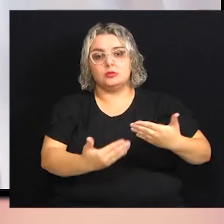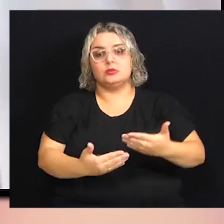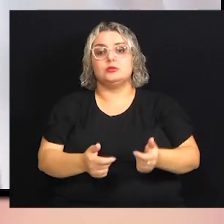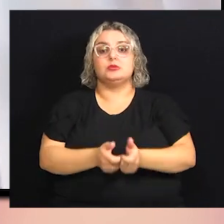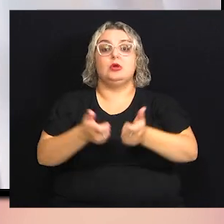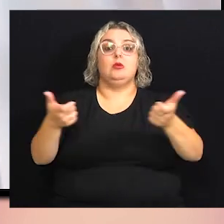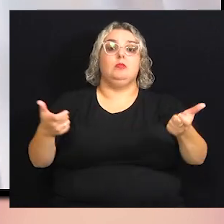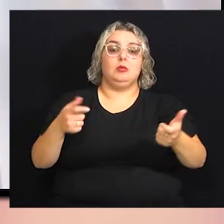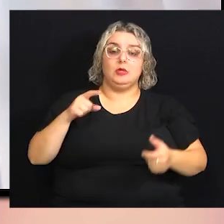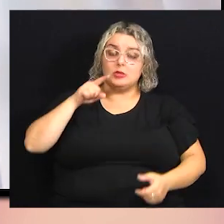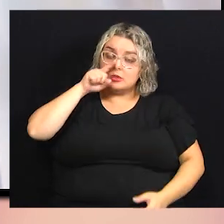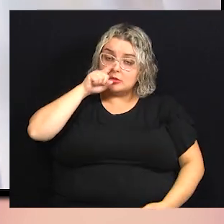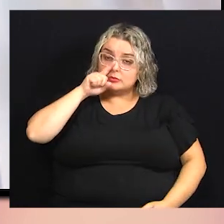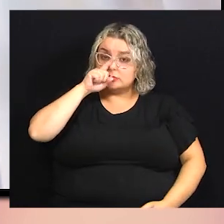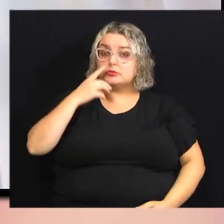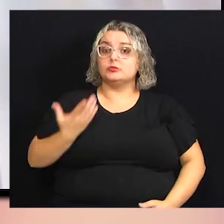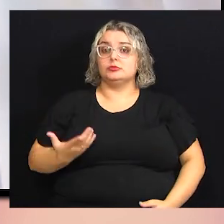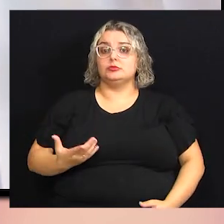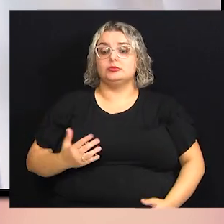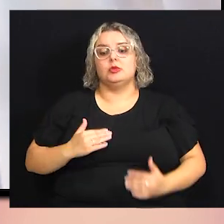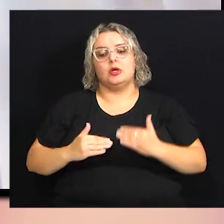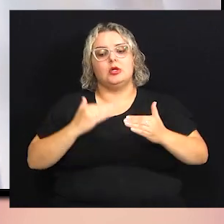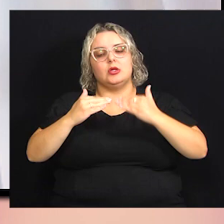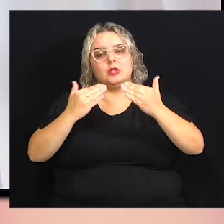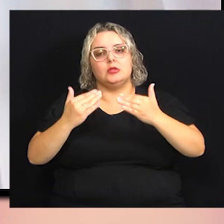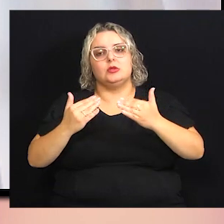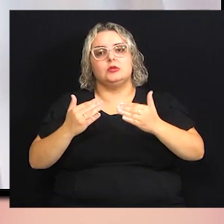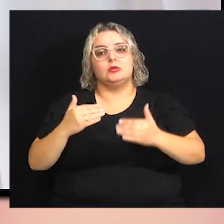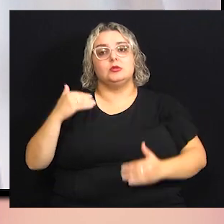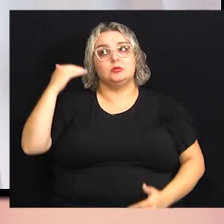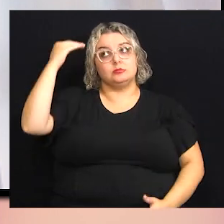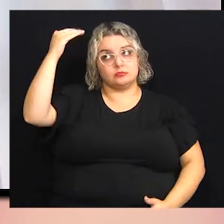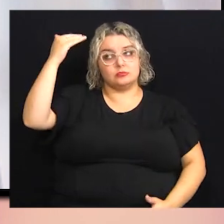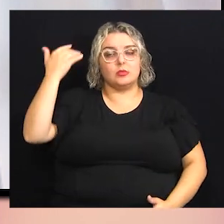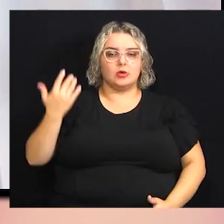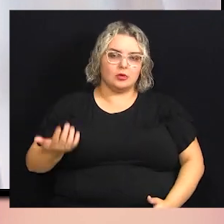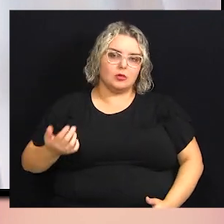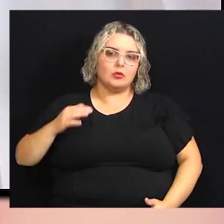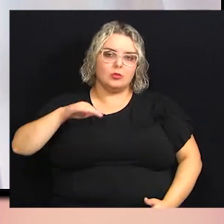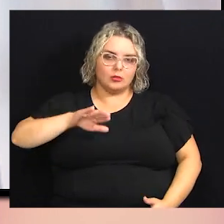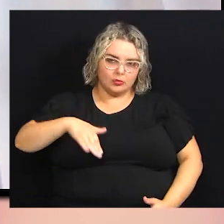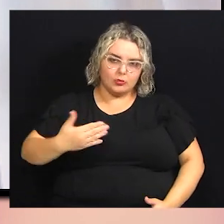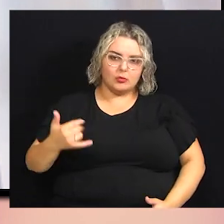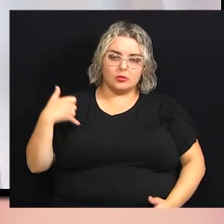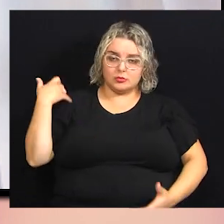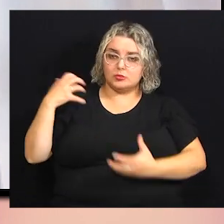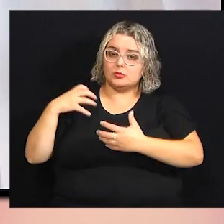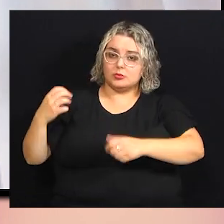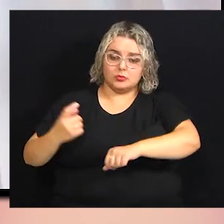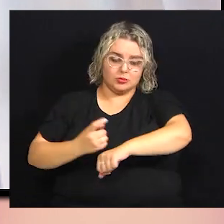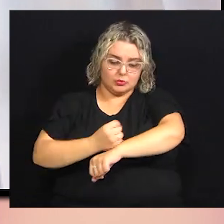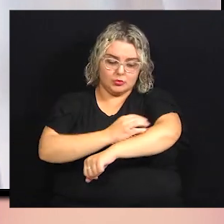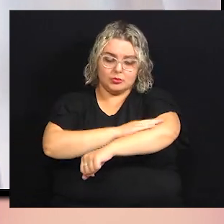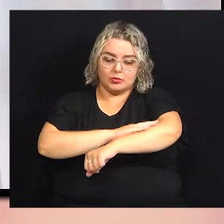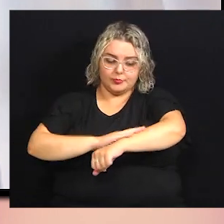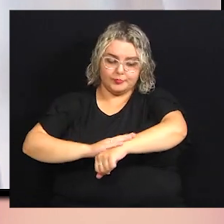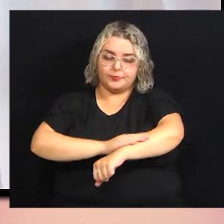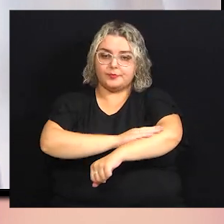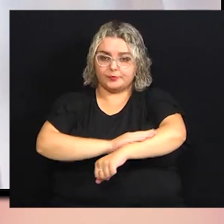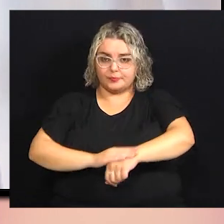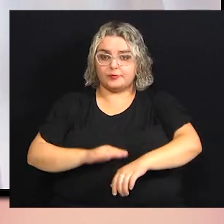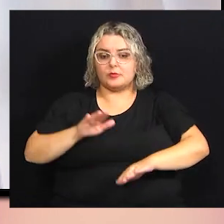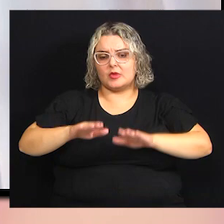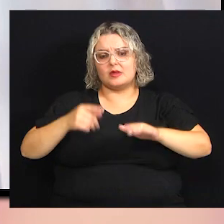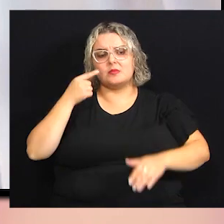da vida, isso já aumenta muito o risco da pessoa desenvolver lá na fase adulta ou quando ele for mais idoso, um câncer de